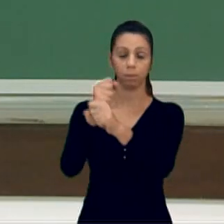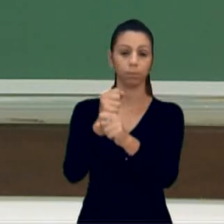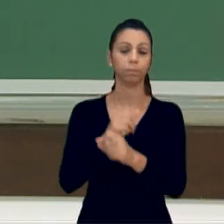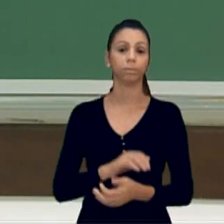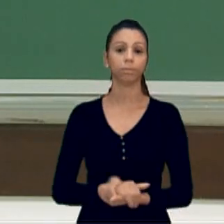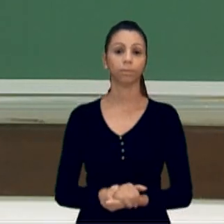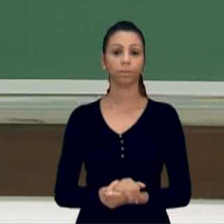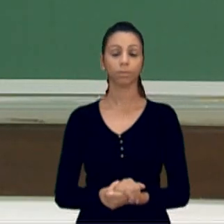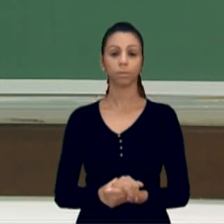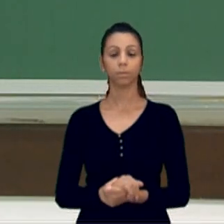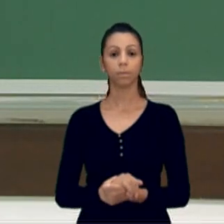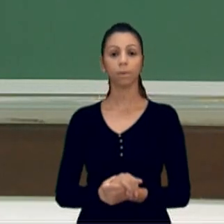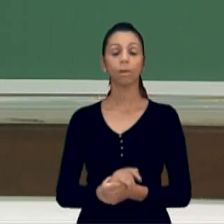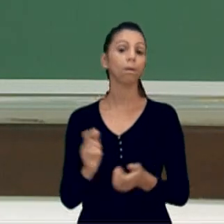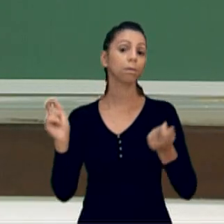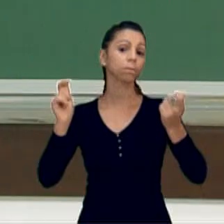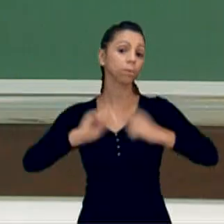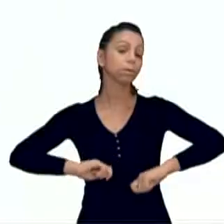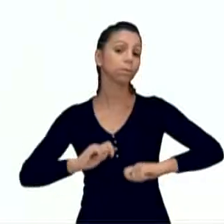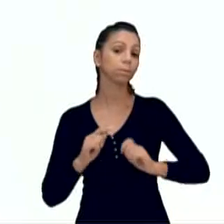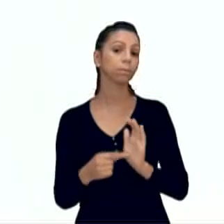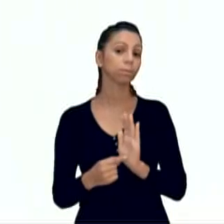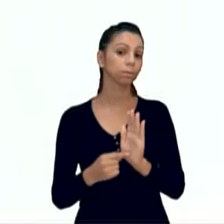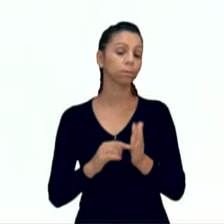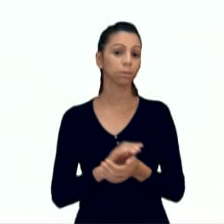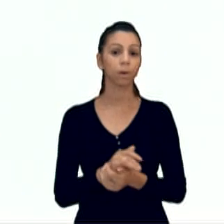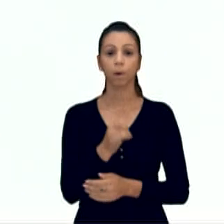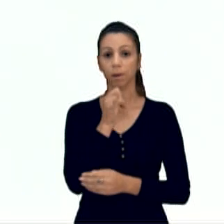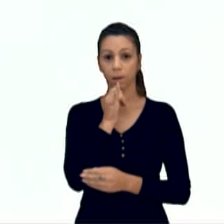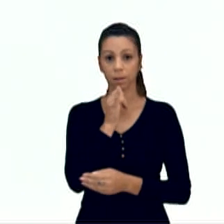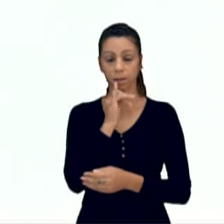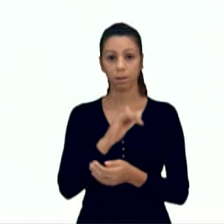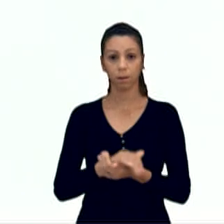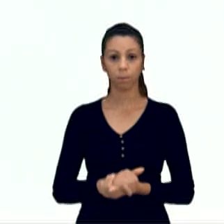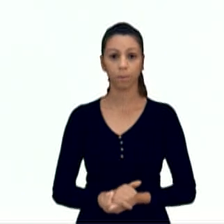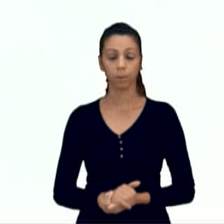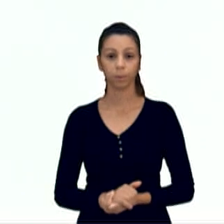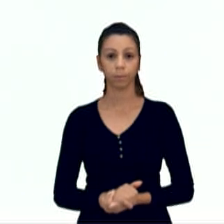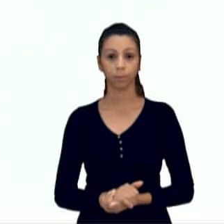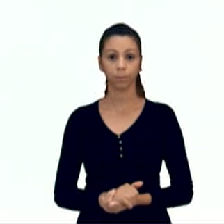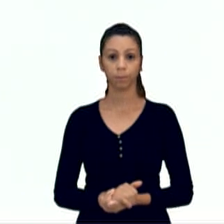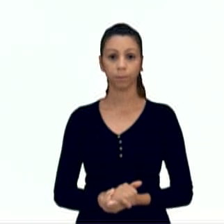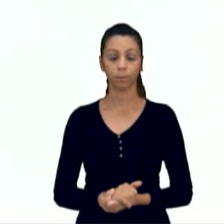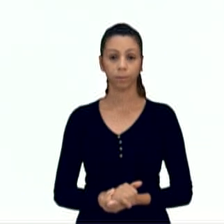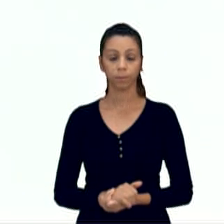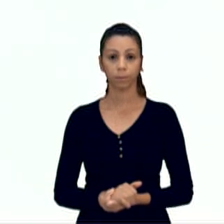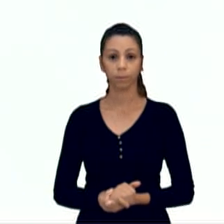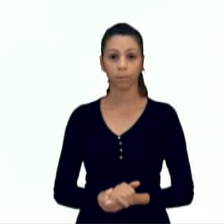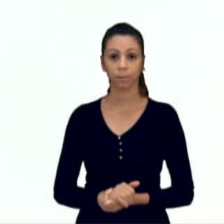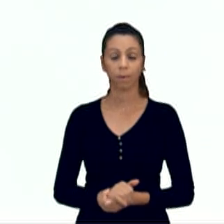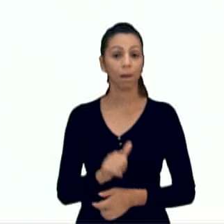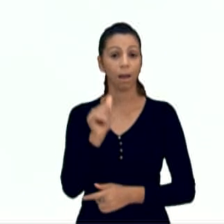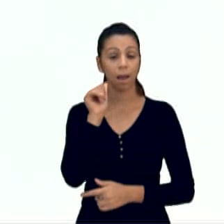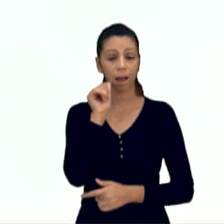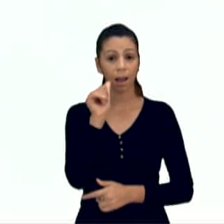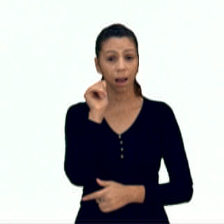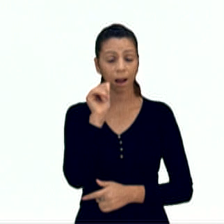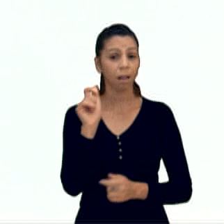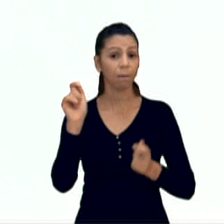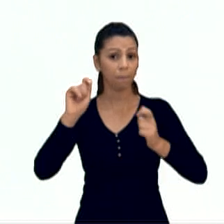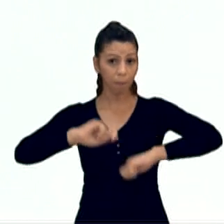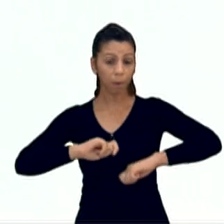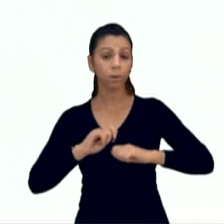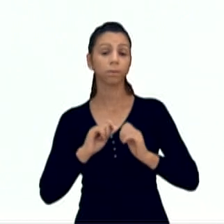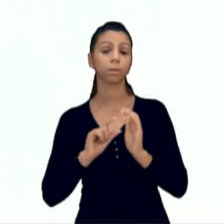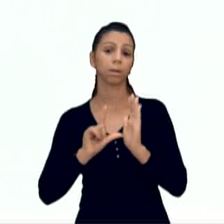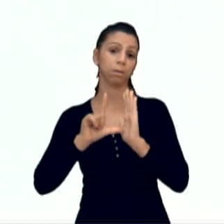ele expressa possibilidade. Olha lá o exemplo, she might arrive late, ela deve estar atrasada, é uma